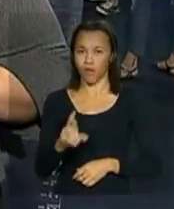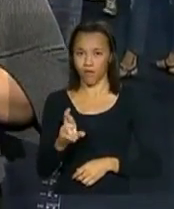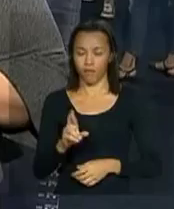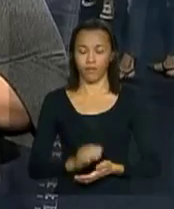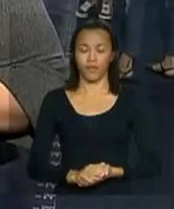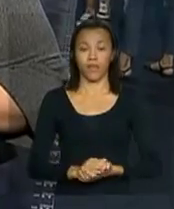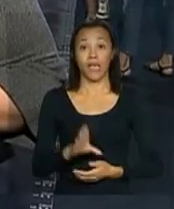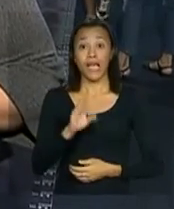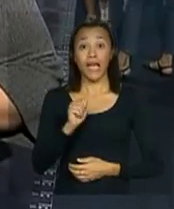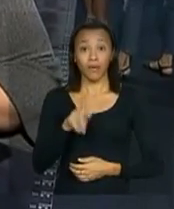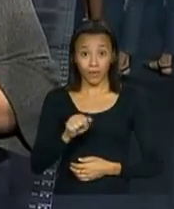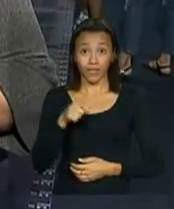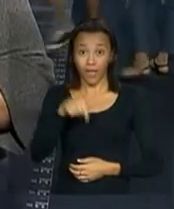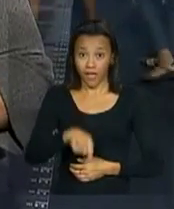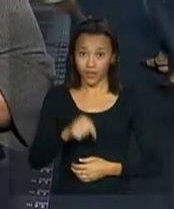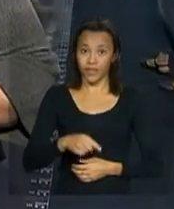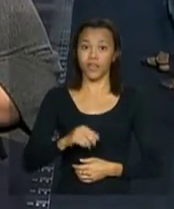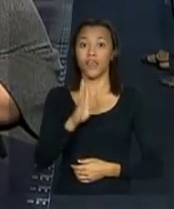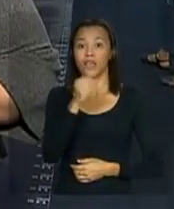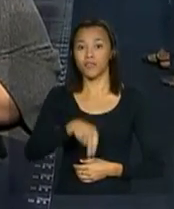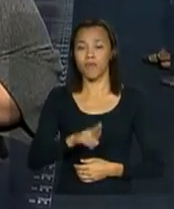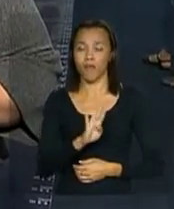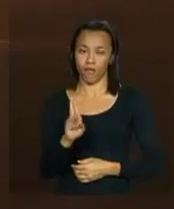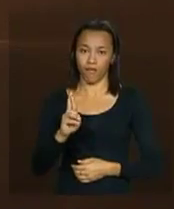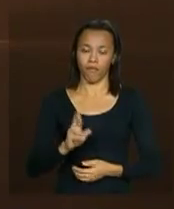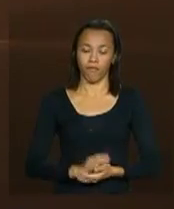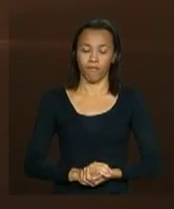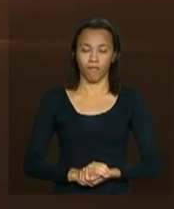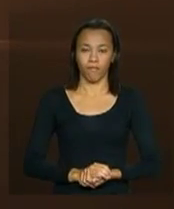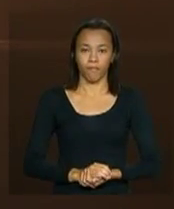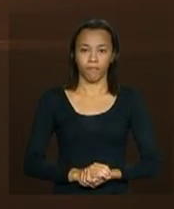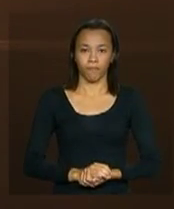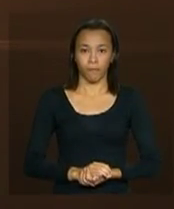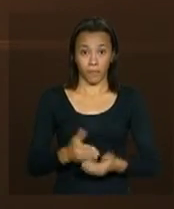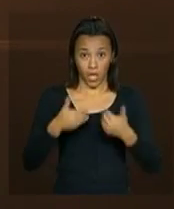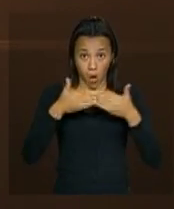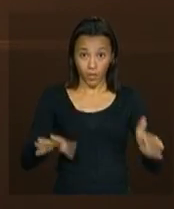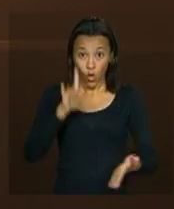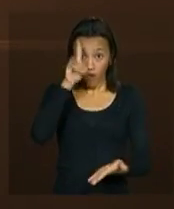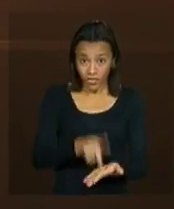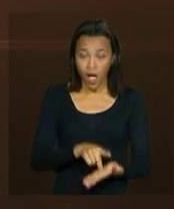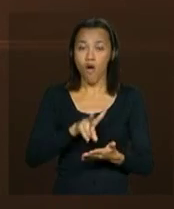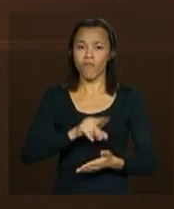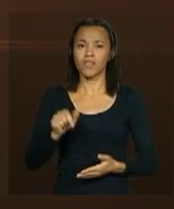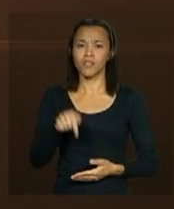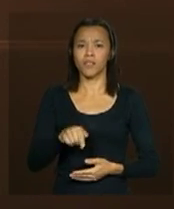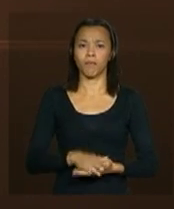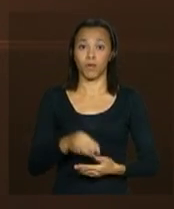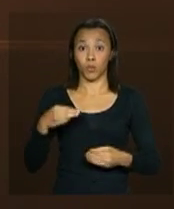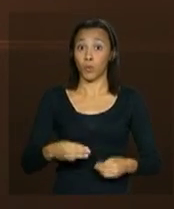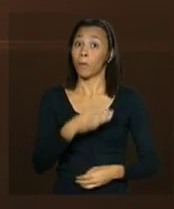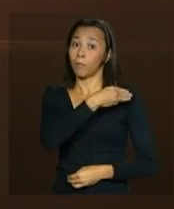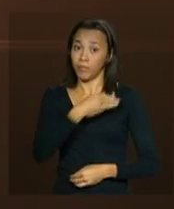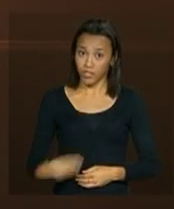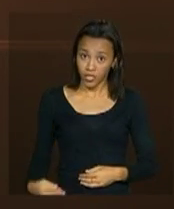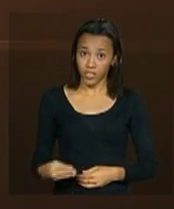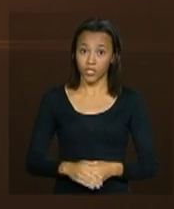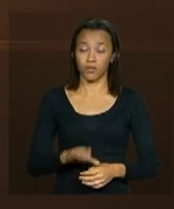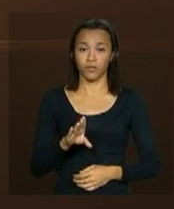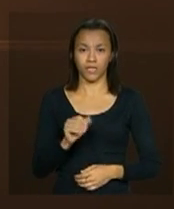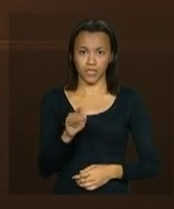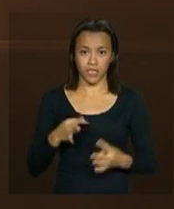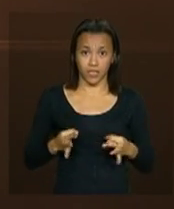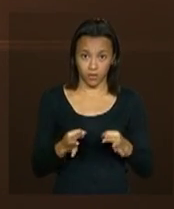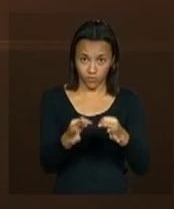www.aeb.gov.br. Carolina Monteiro, para a TV NBR. E a abertura oficial vai ser feita pelo ministro da Ciência,